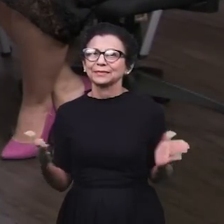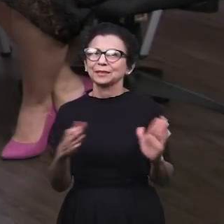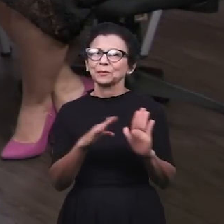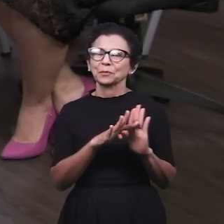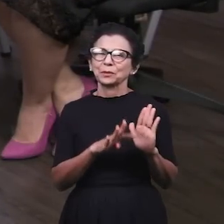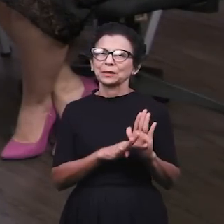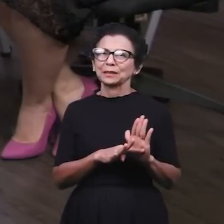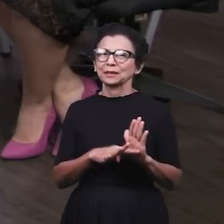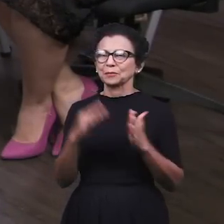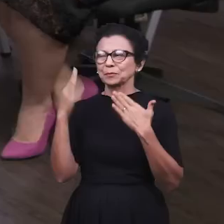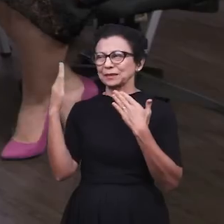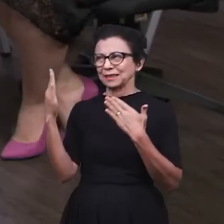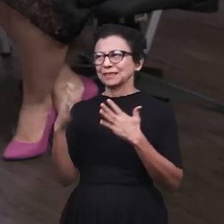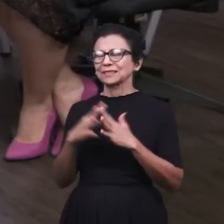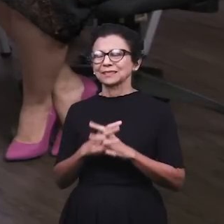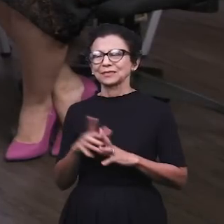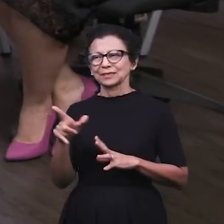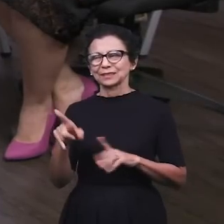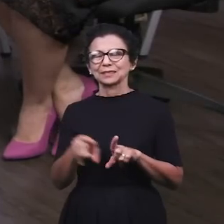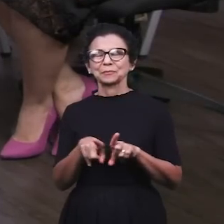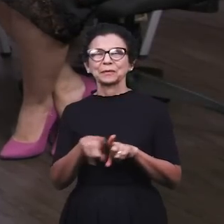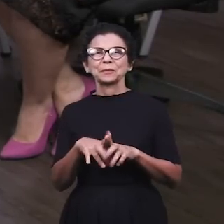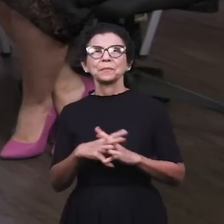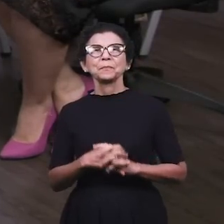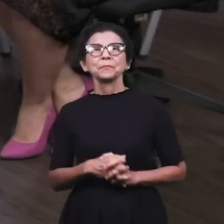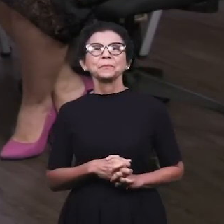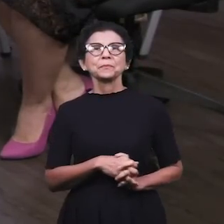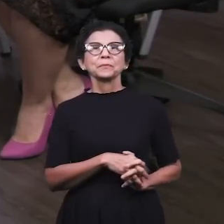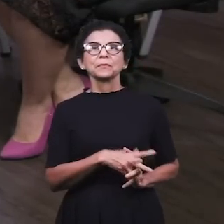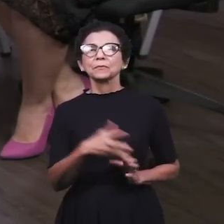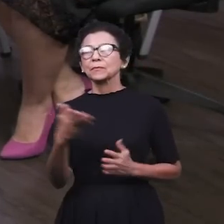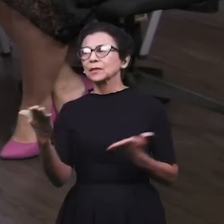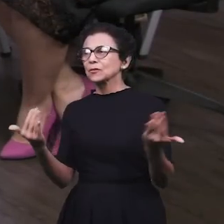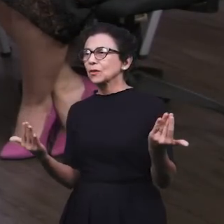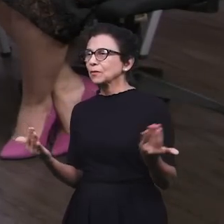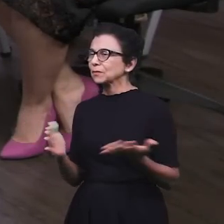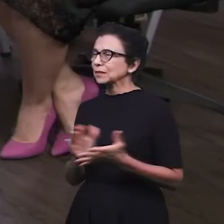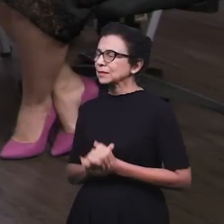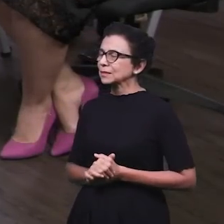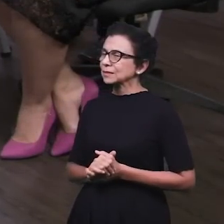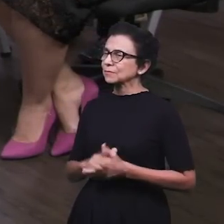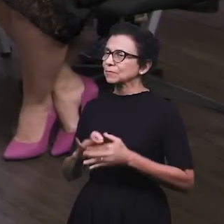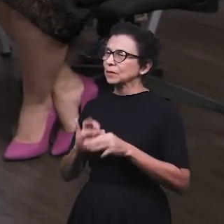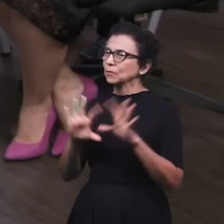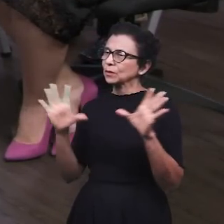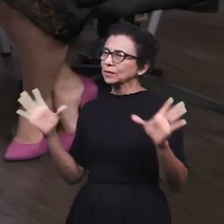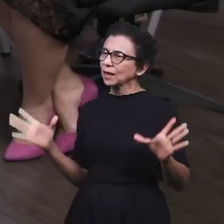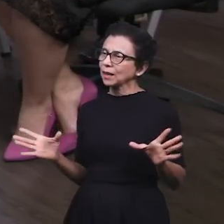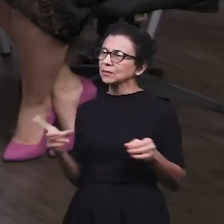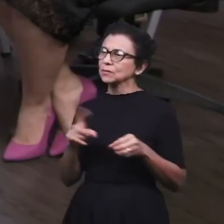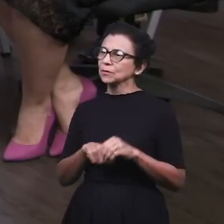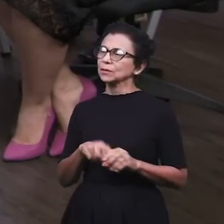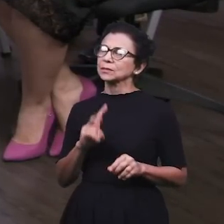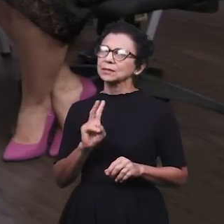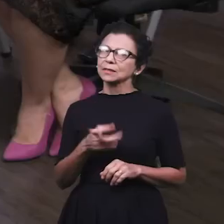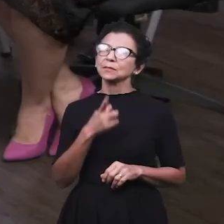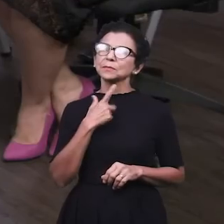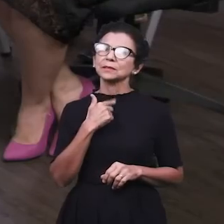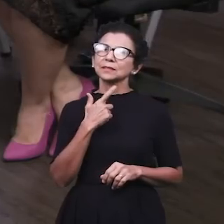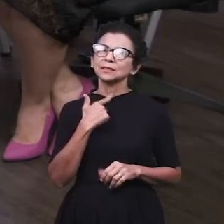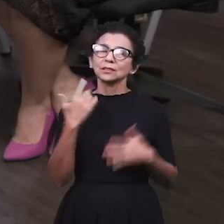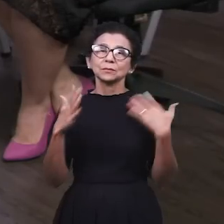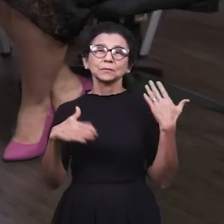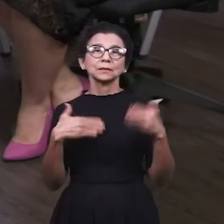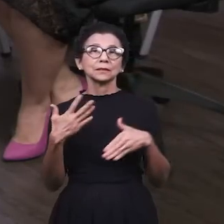de fazer menção a isso. Obrigado a você também. Tá Amém, bom? pastor. Aos queridos jovens, a casa de vocês, voltem sempre que desejarem.